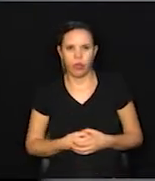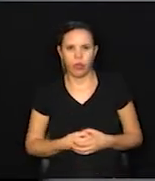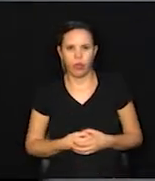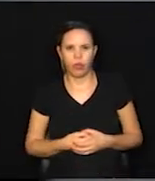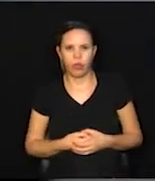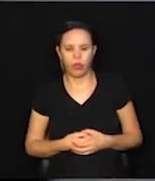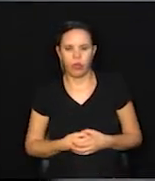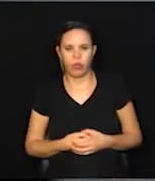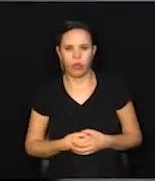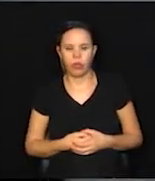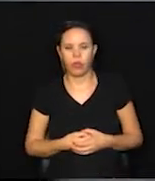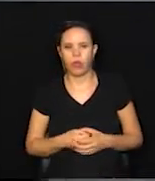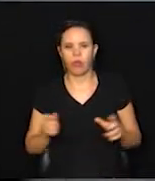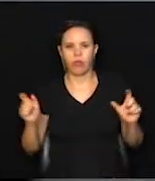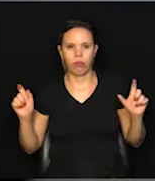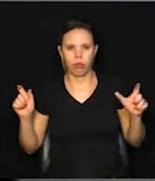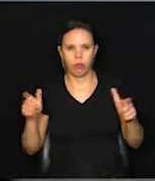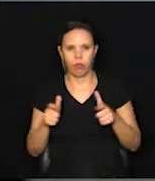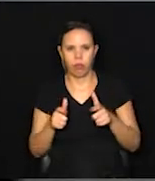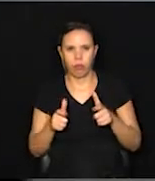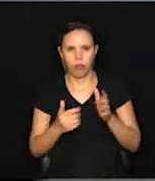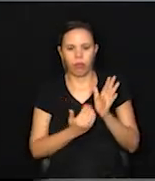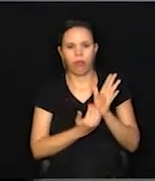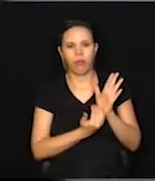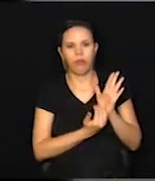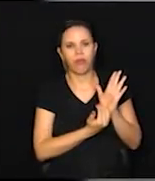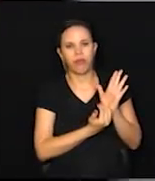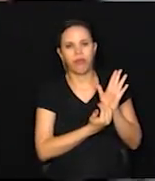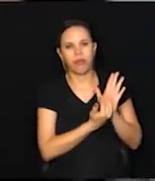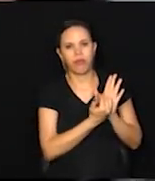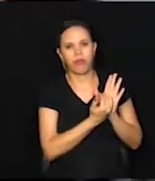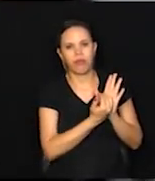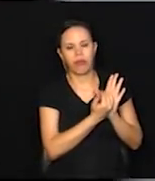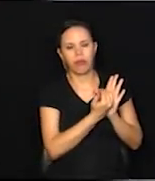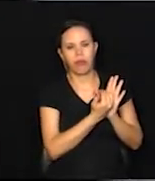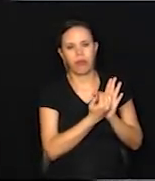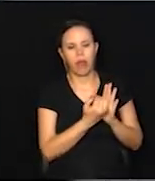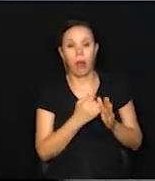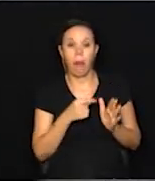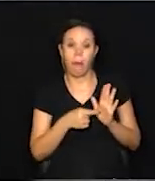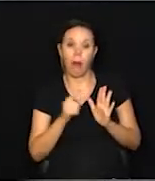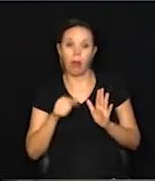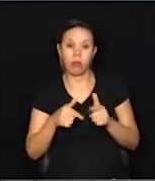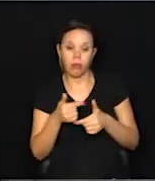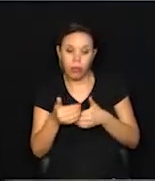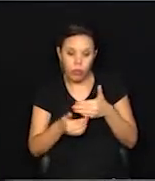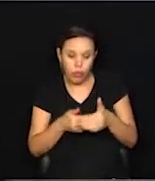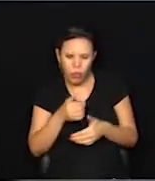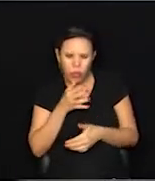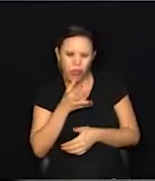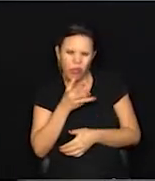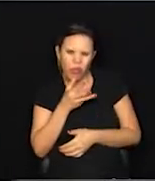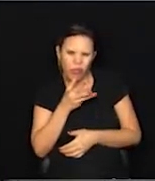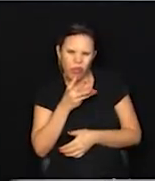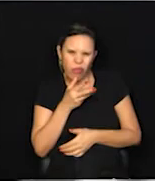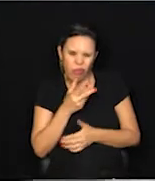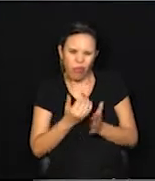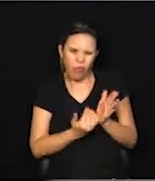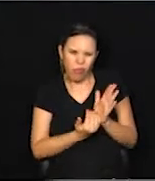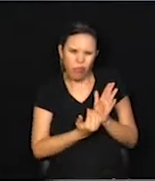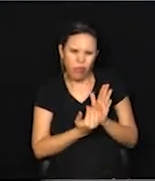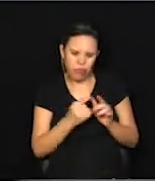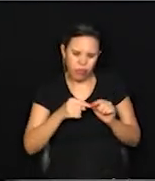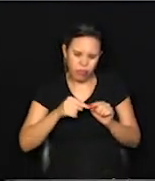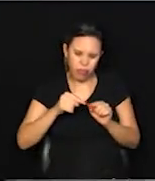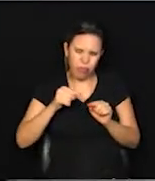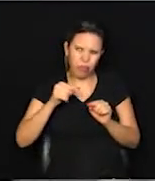uma leve desaceleração no crescimento, né? É lógico que isso mostra uma tendência, mas ainda estamos em crescimento, né? Então, estamos